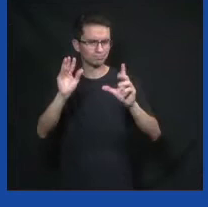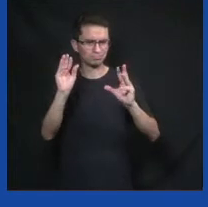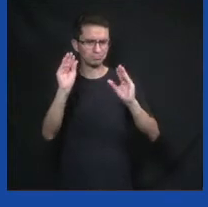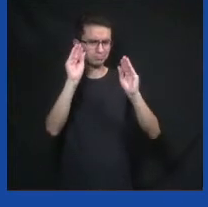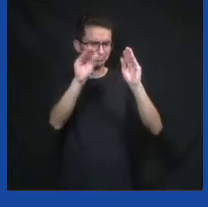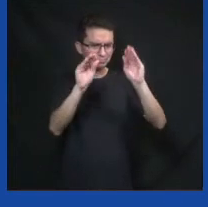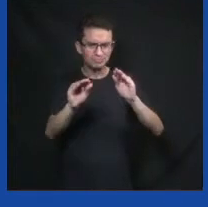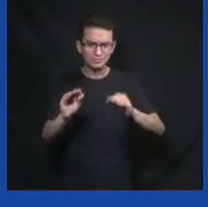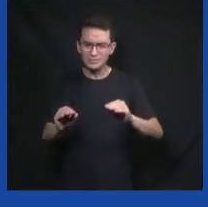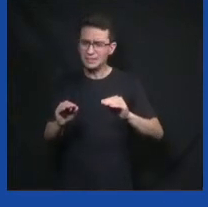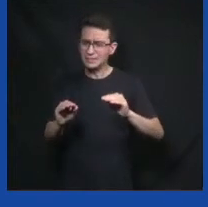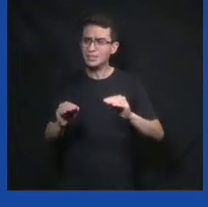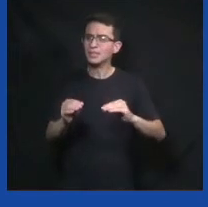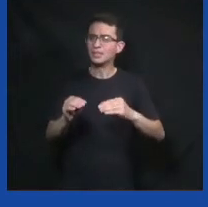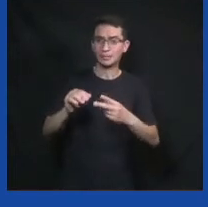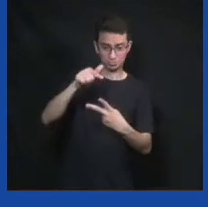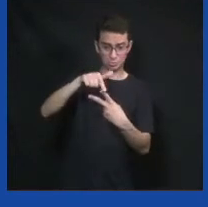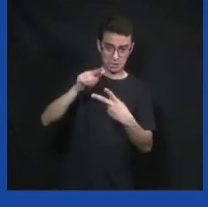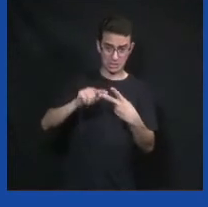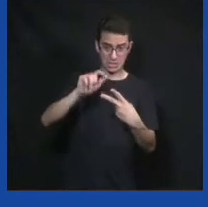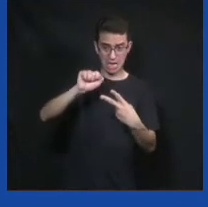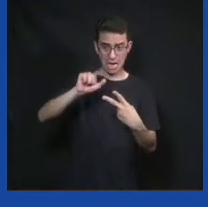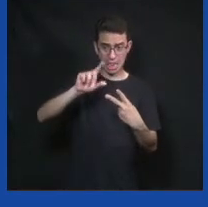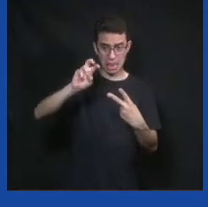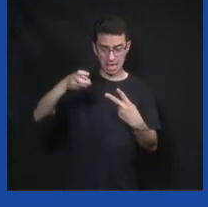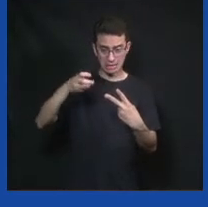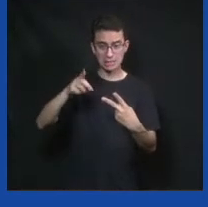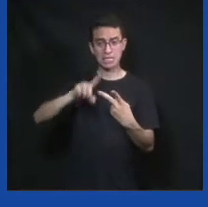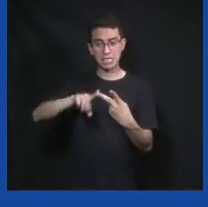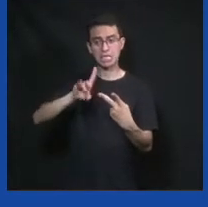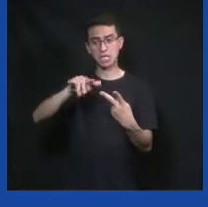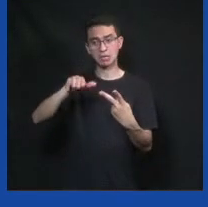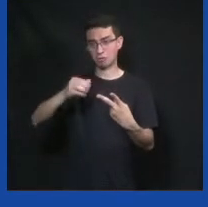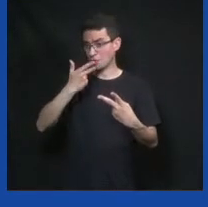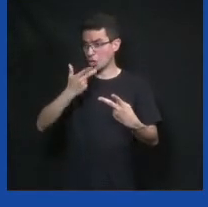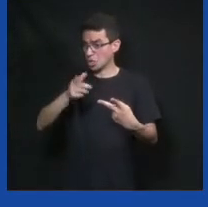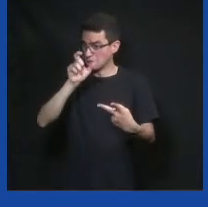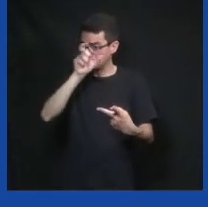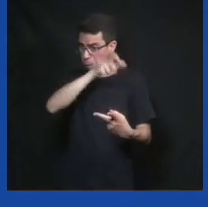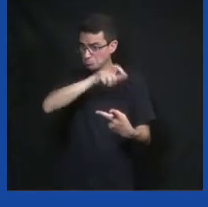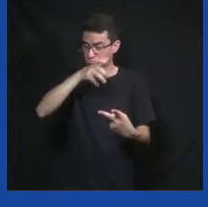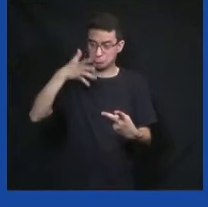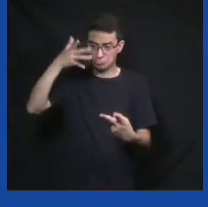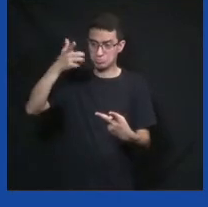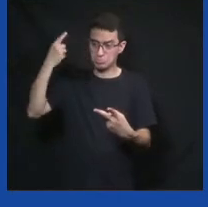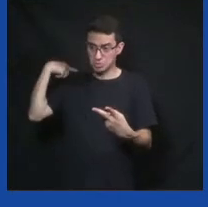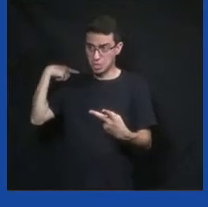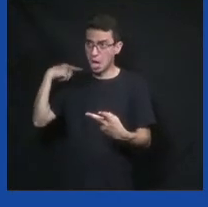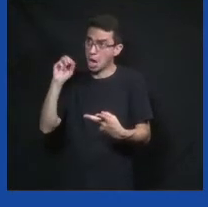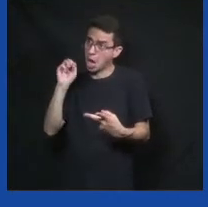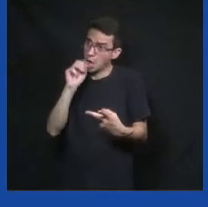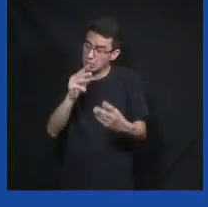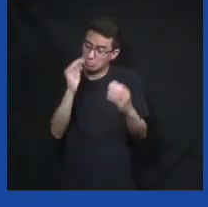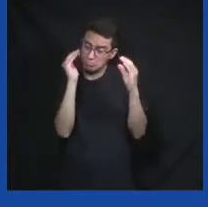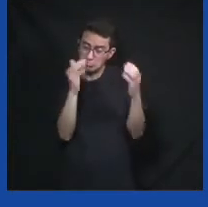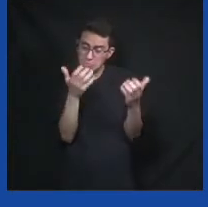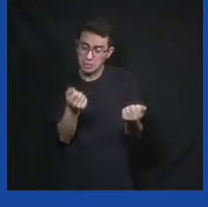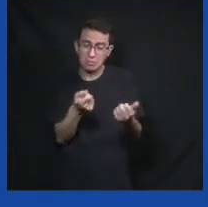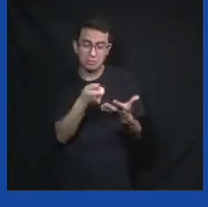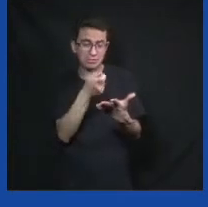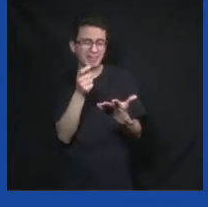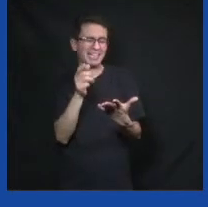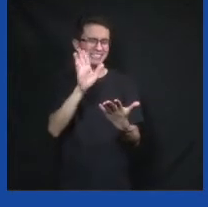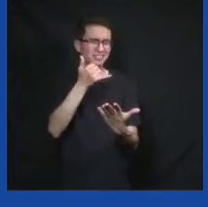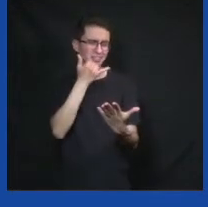dizer que foi posto, o Alex disse que foi posto. Foi posto, está escrito. E eu fico com essa fala do Alex. Foi escrito, mas